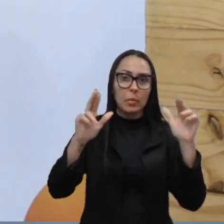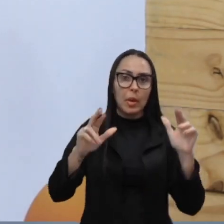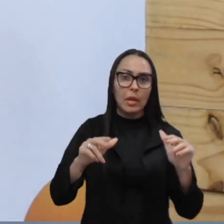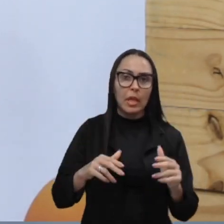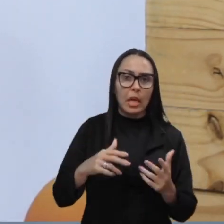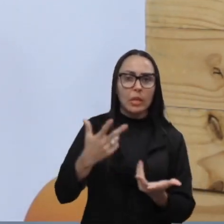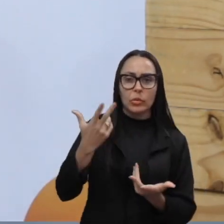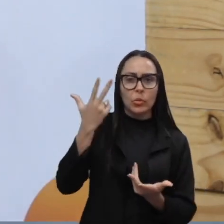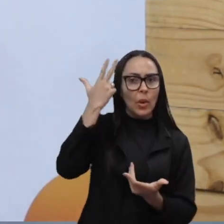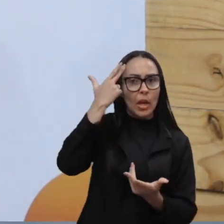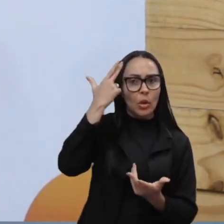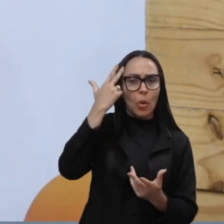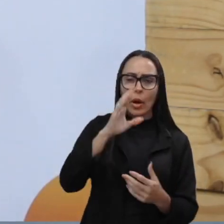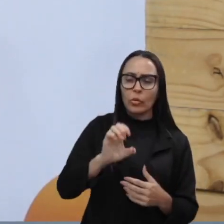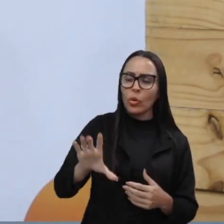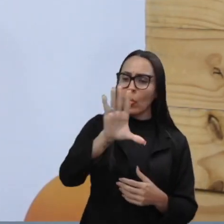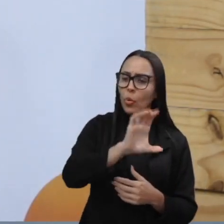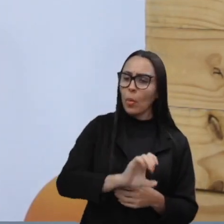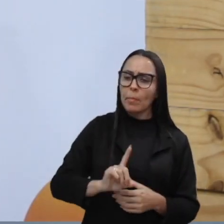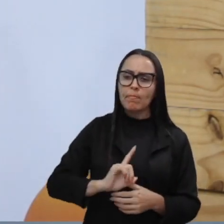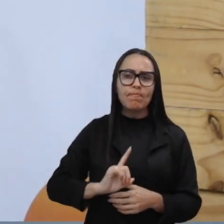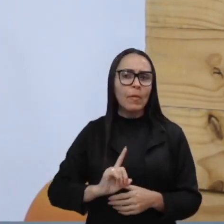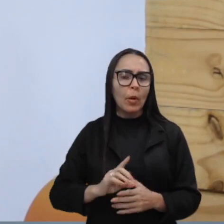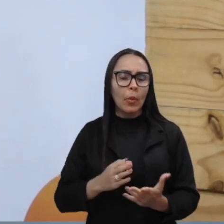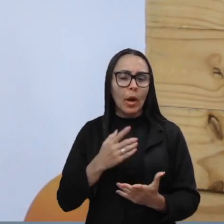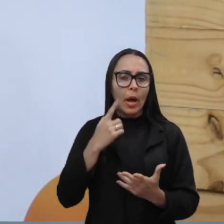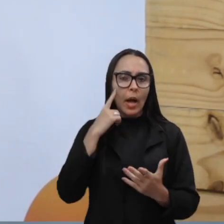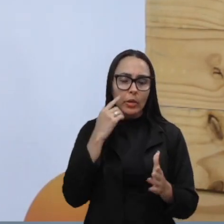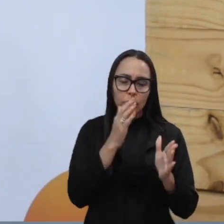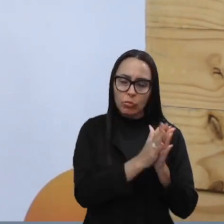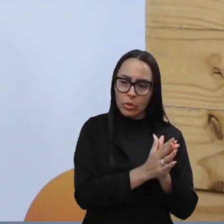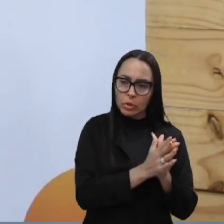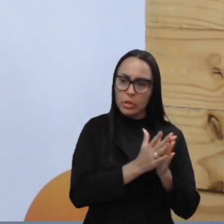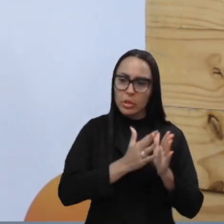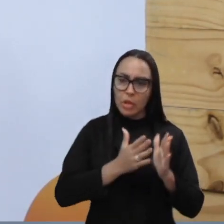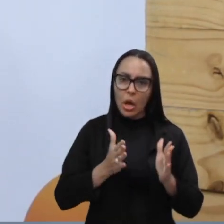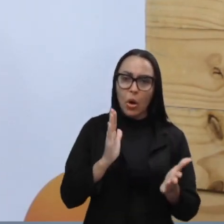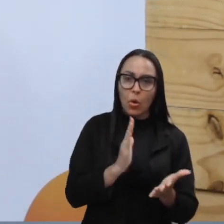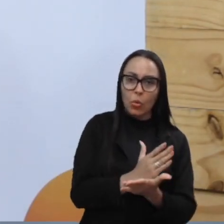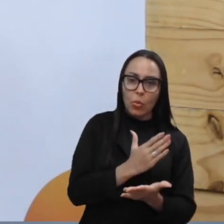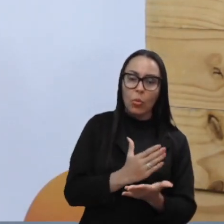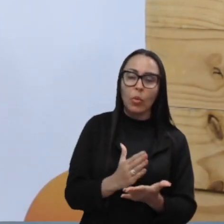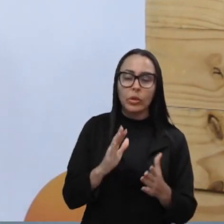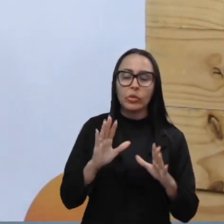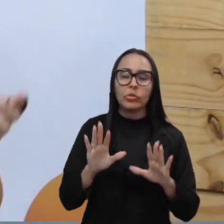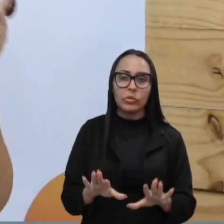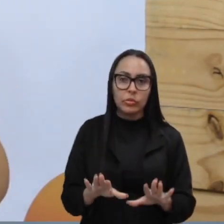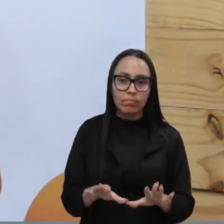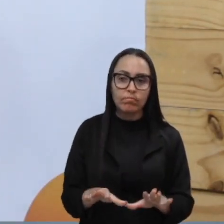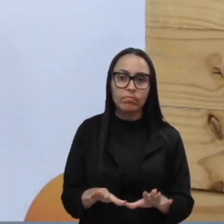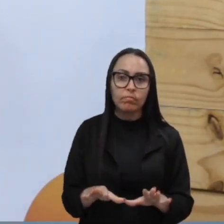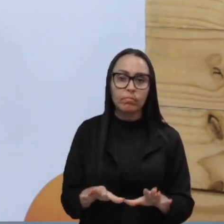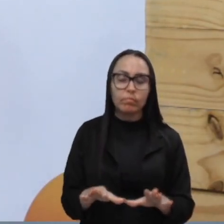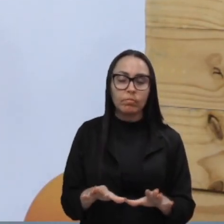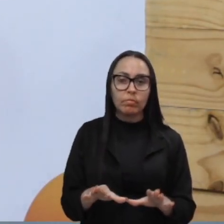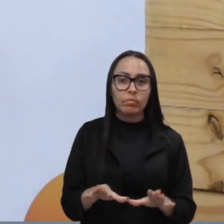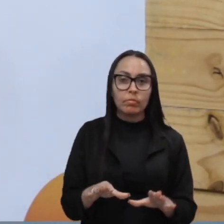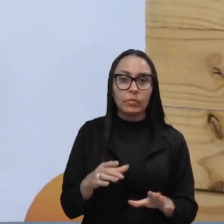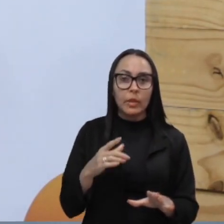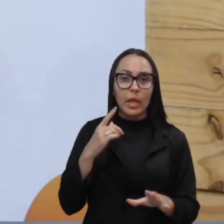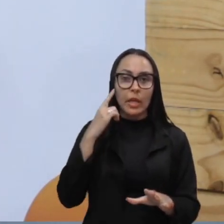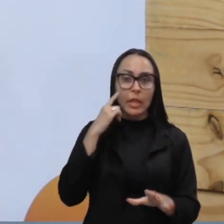na Europa. Uma da série dessas estilogravuras ukiyo-e é a